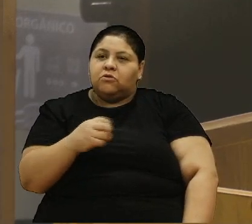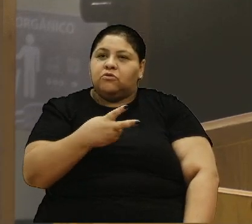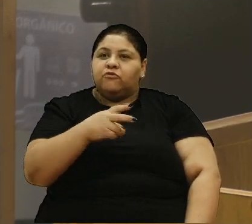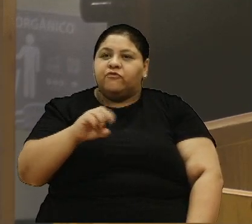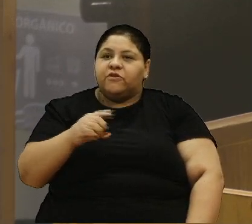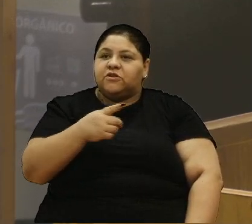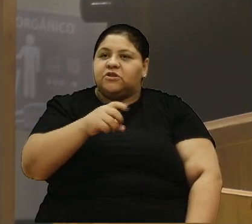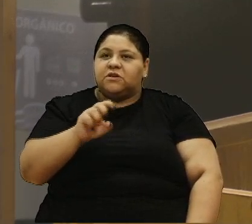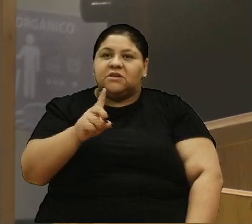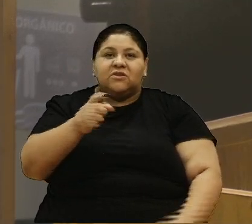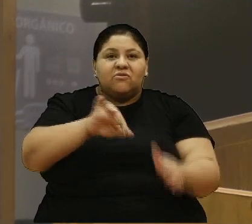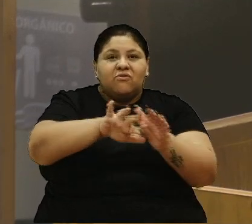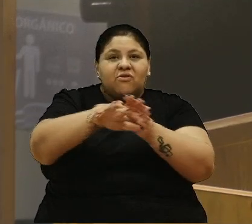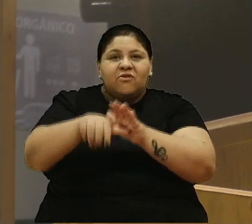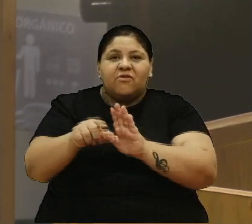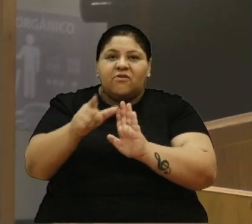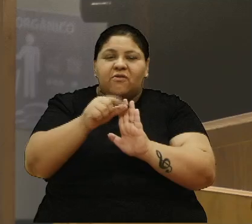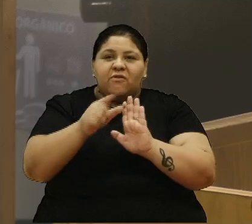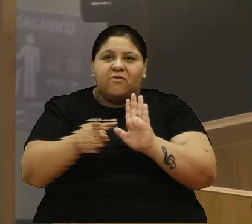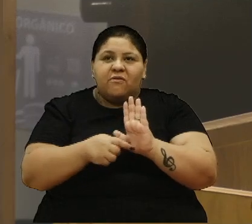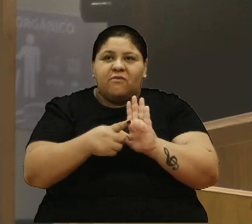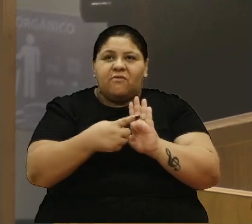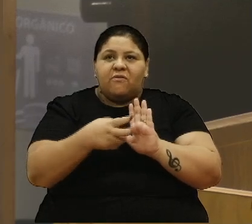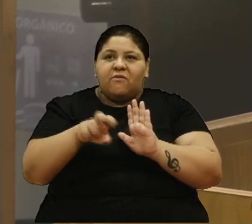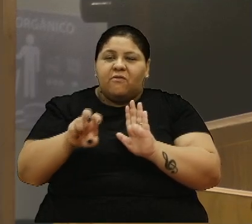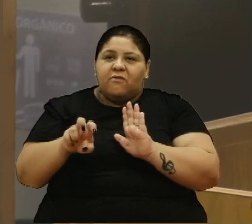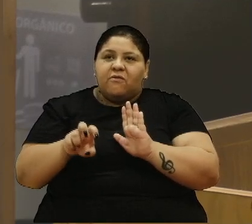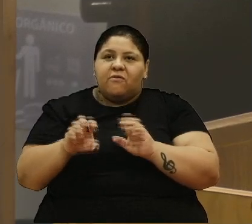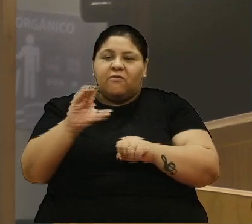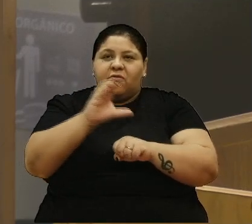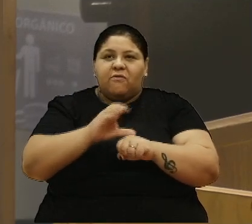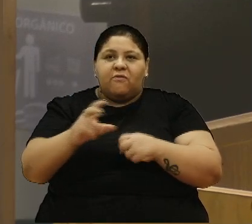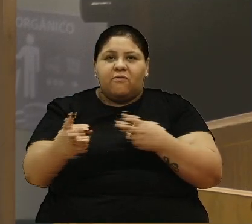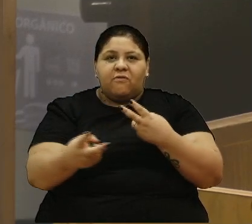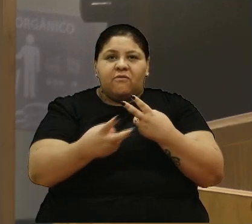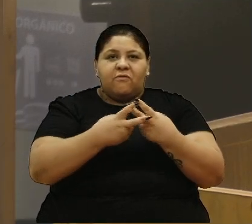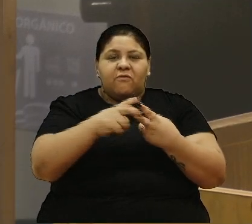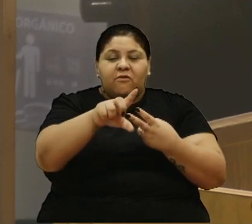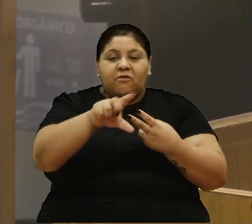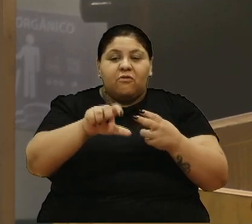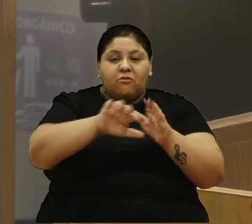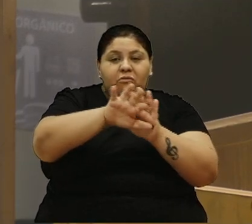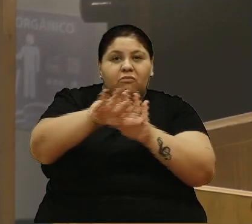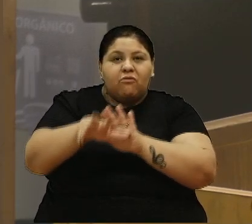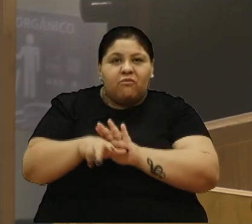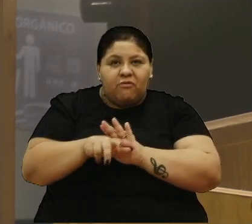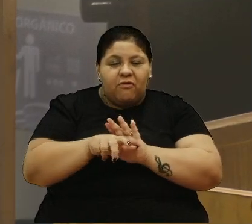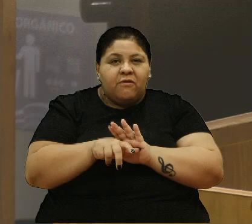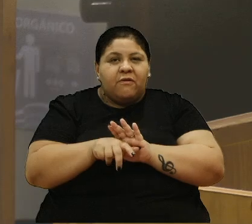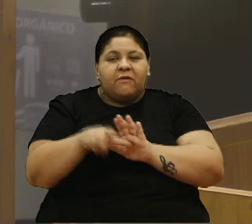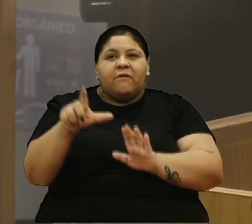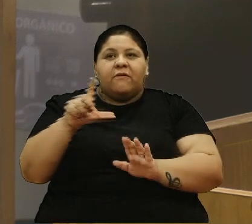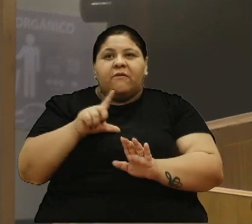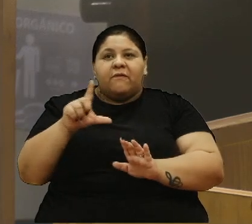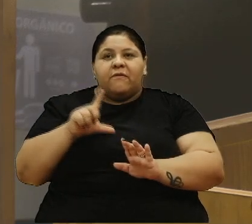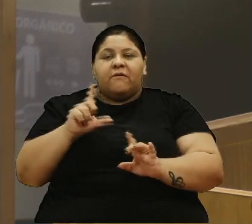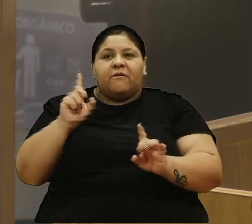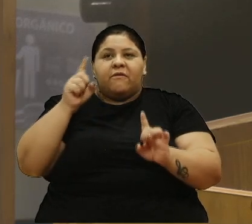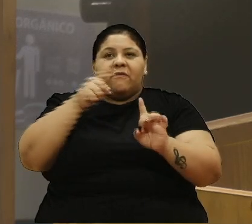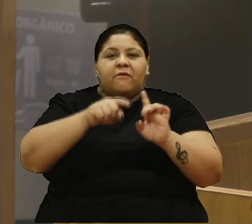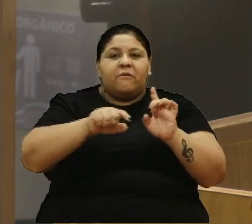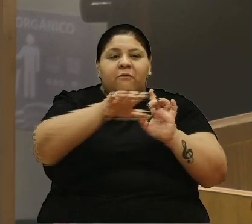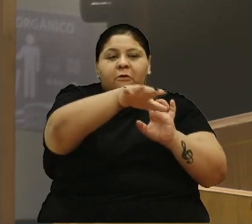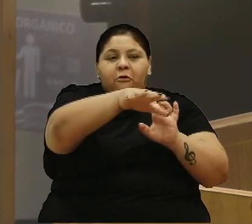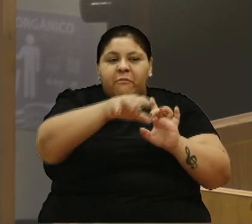furtarás. O artigo 151 do Código Penal define o crime de furto, que consiste em subtrair um